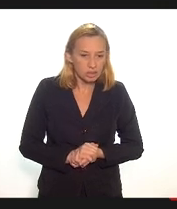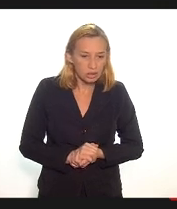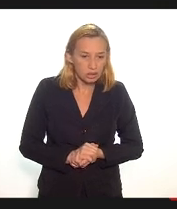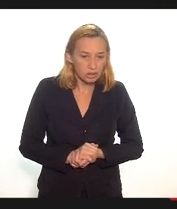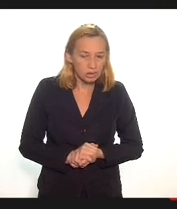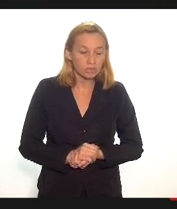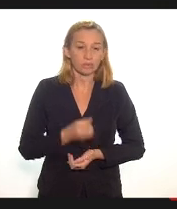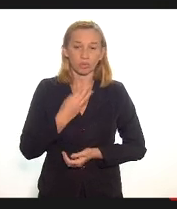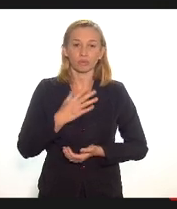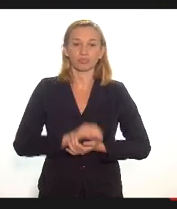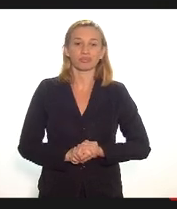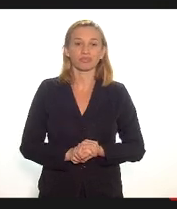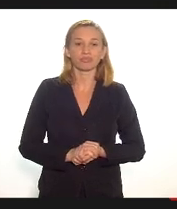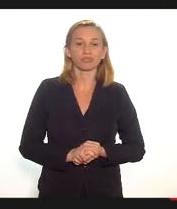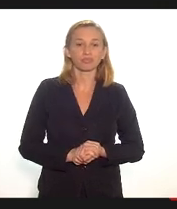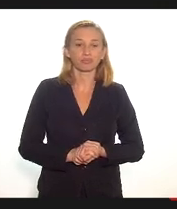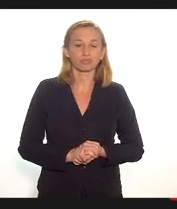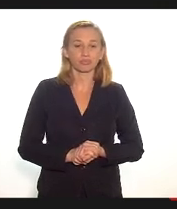Bom,